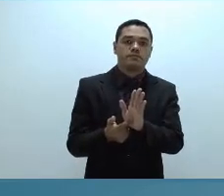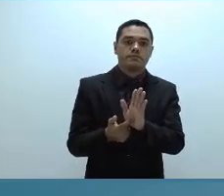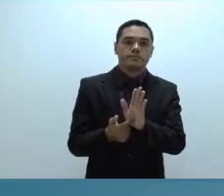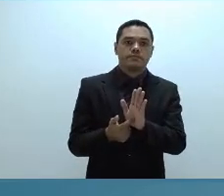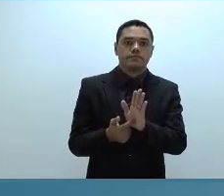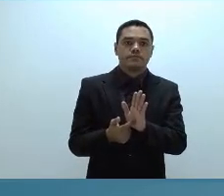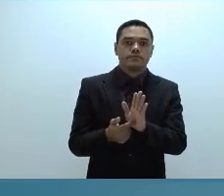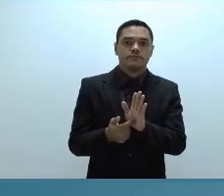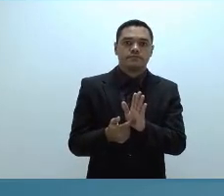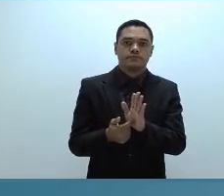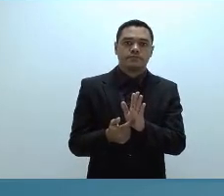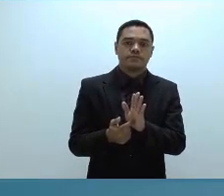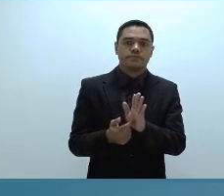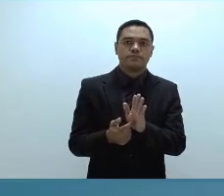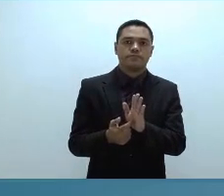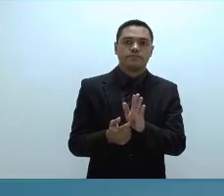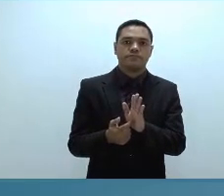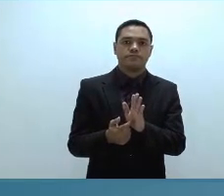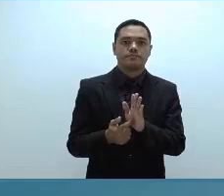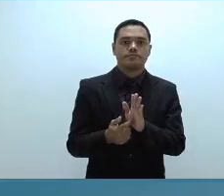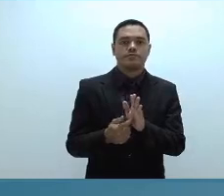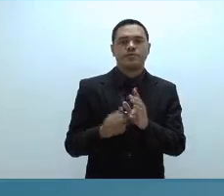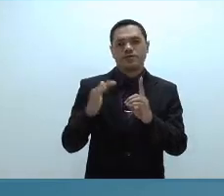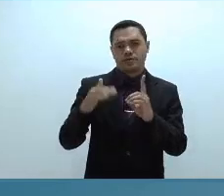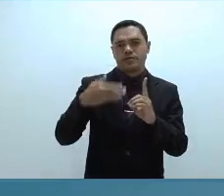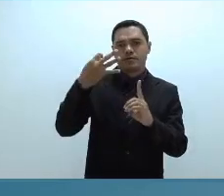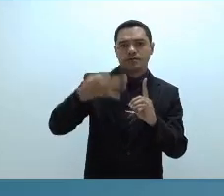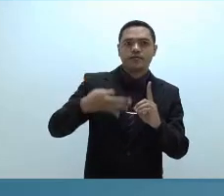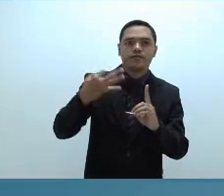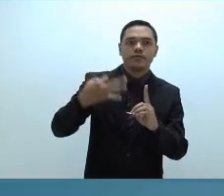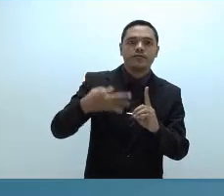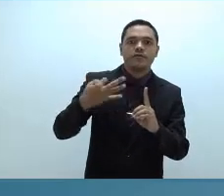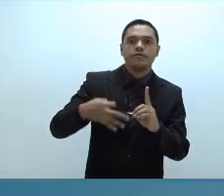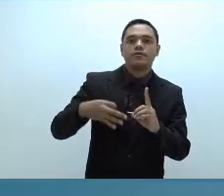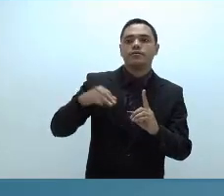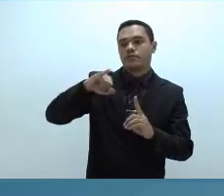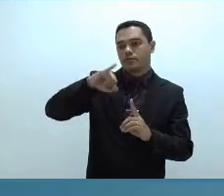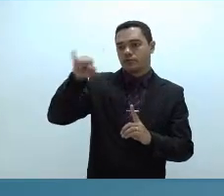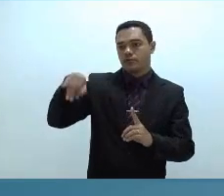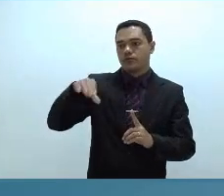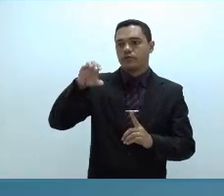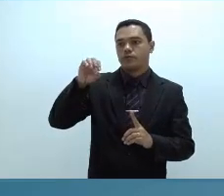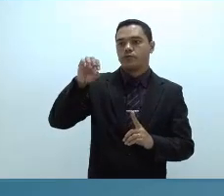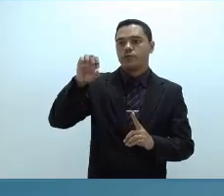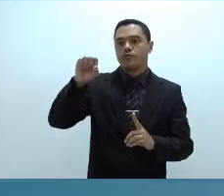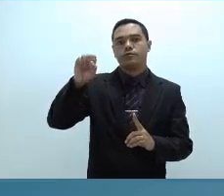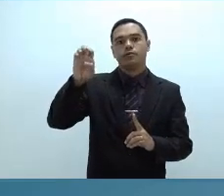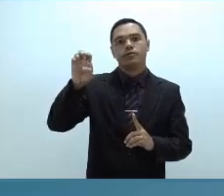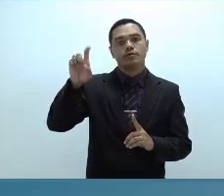contrário do eminente desembargador José Roberto,